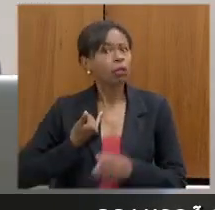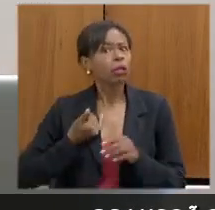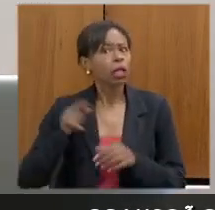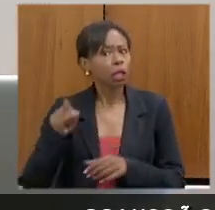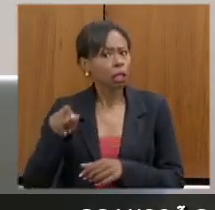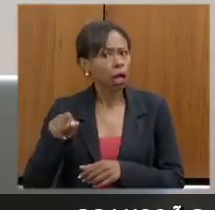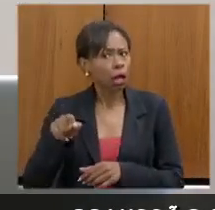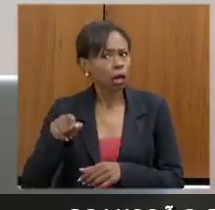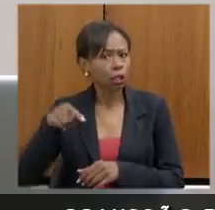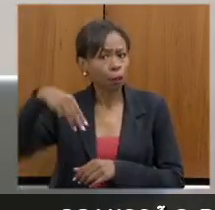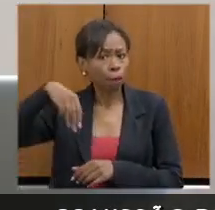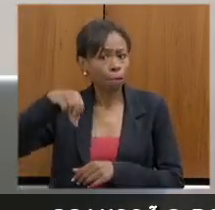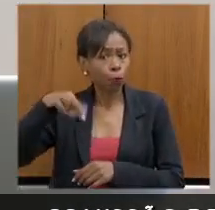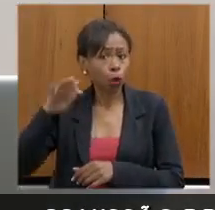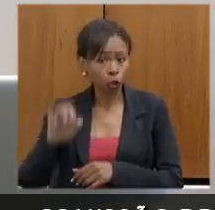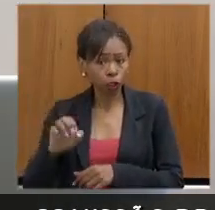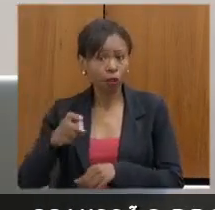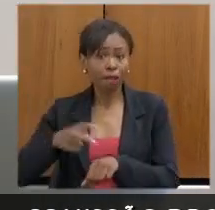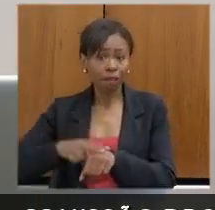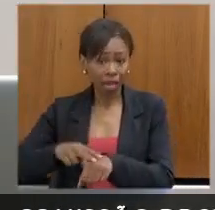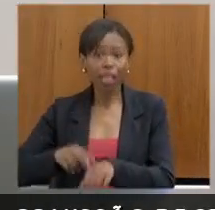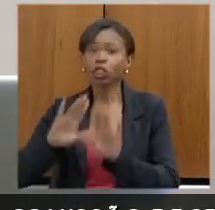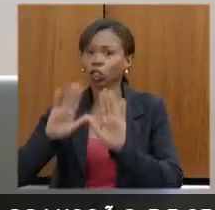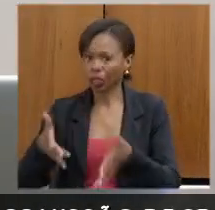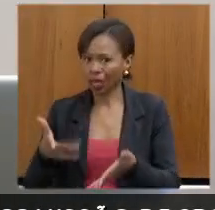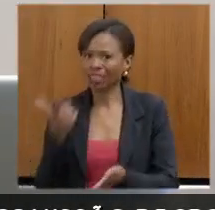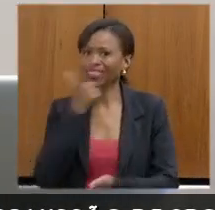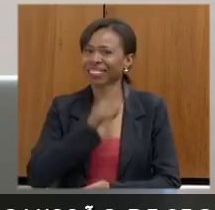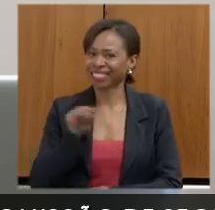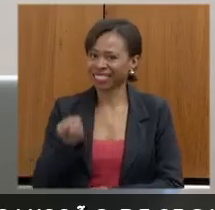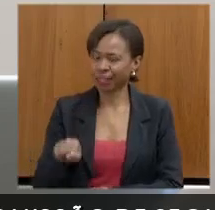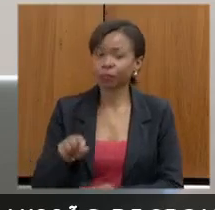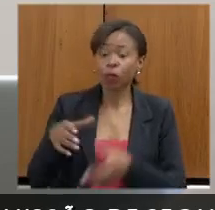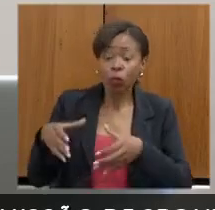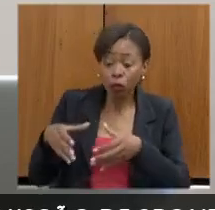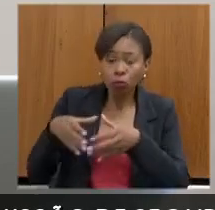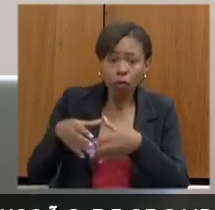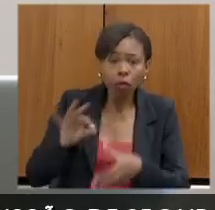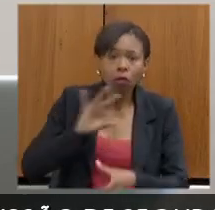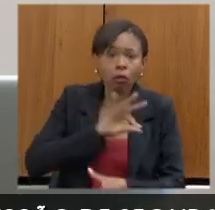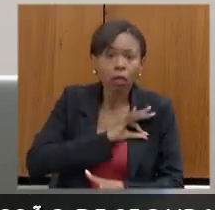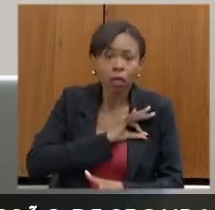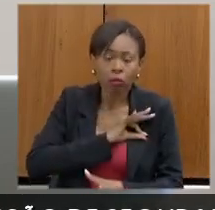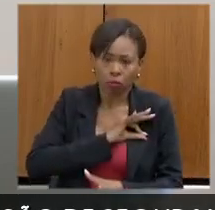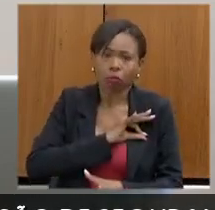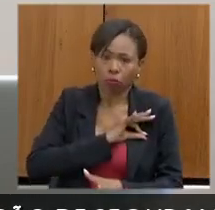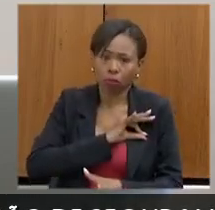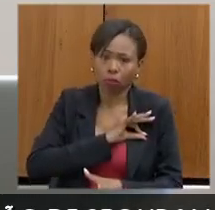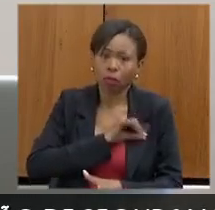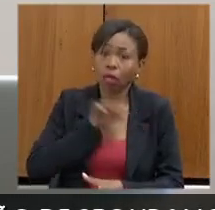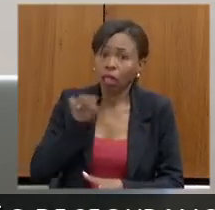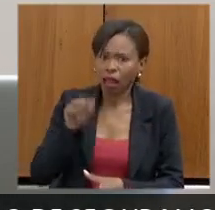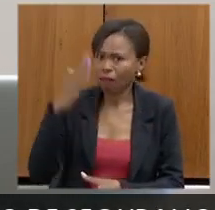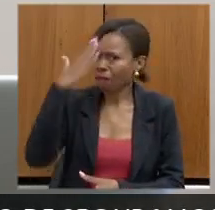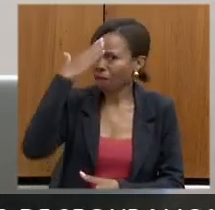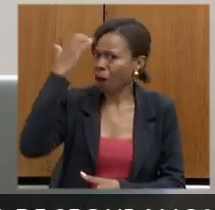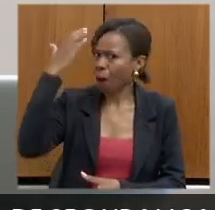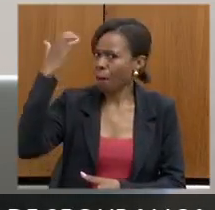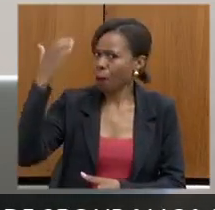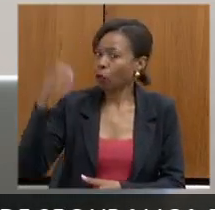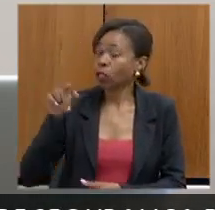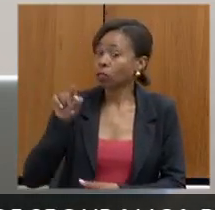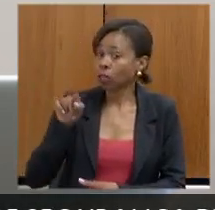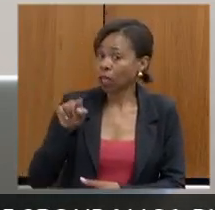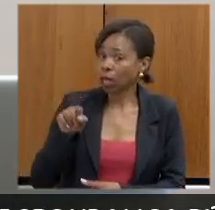Verde recebeu no pelotão de Monte Verde que é um distrito de Camanducaia é muito famoso mas é